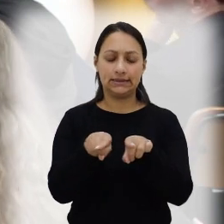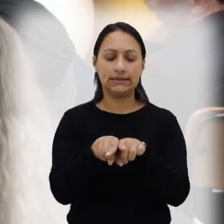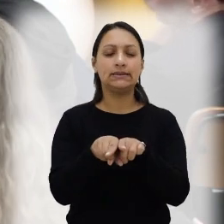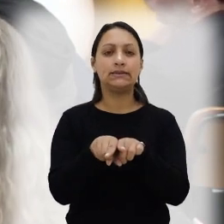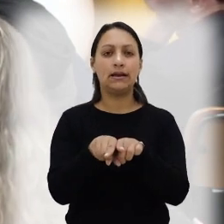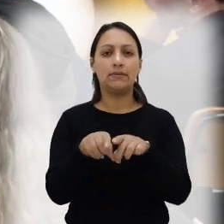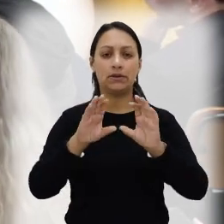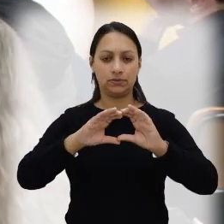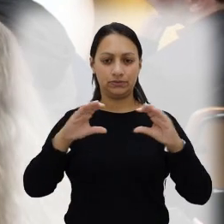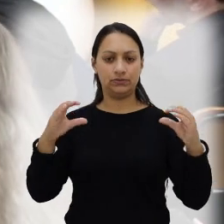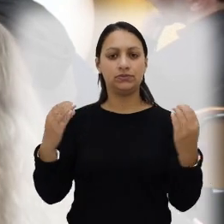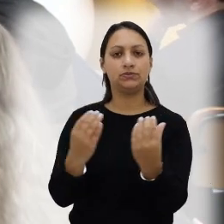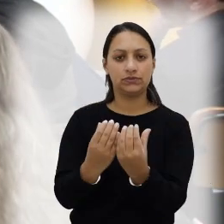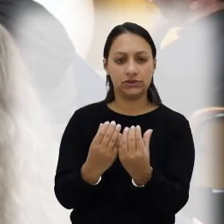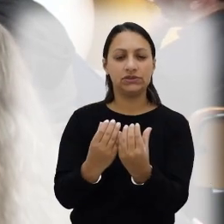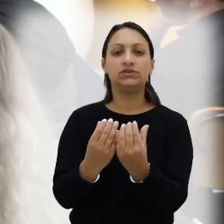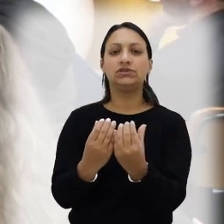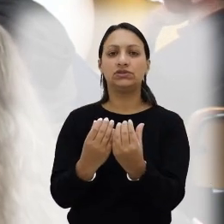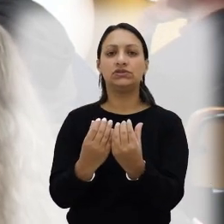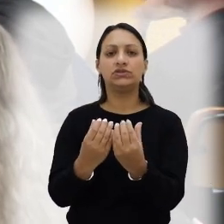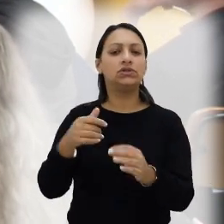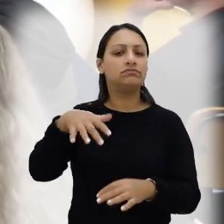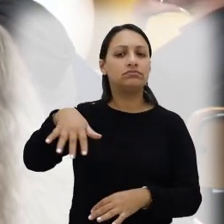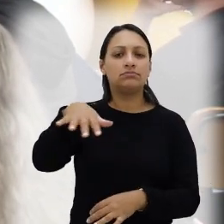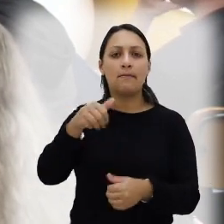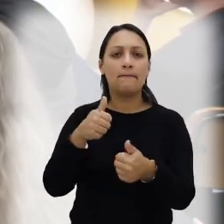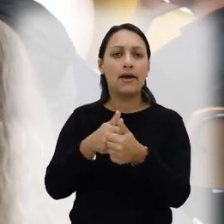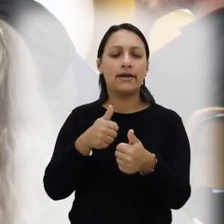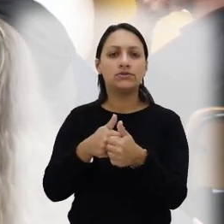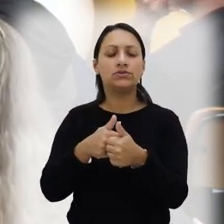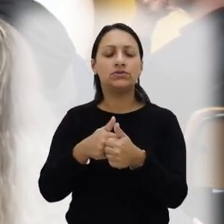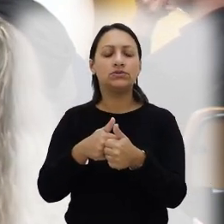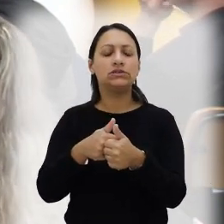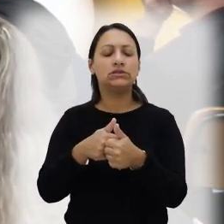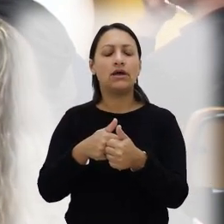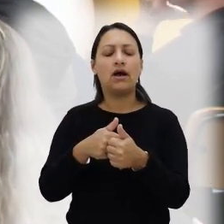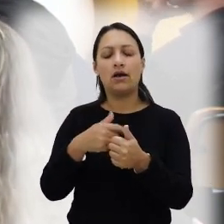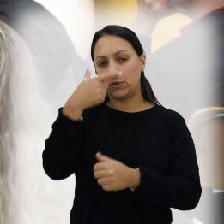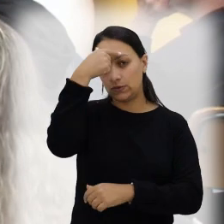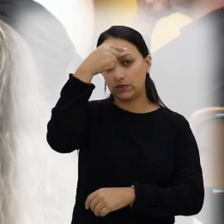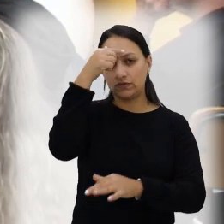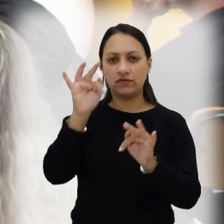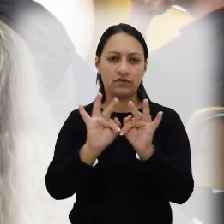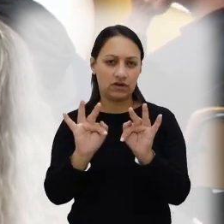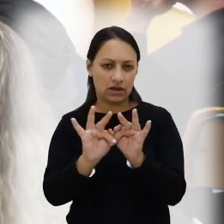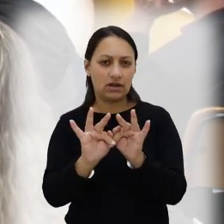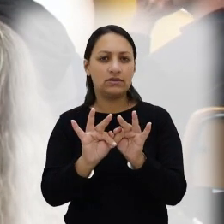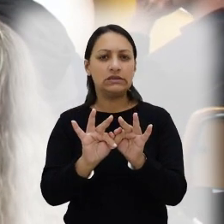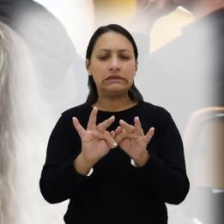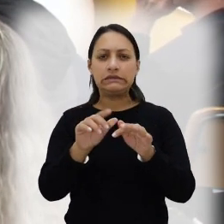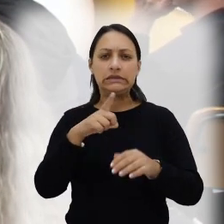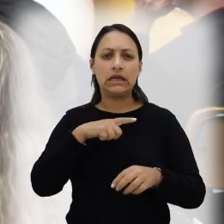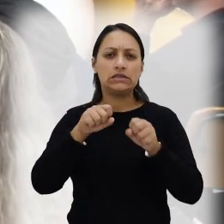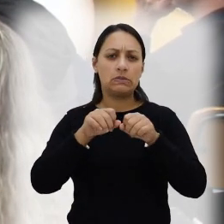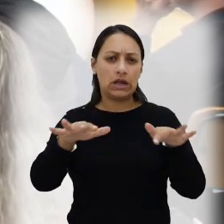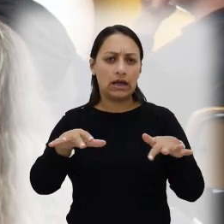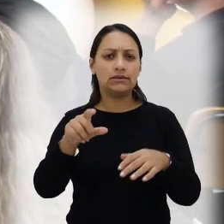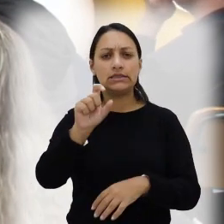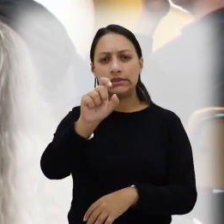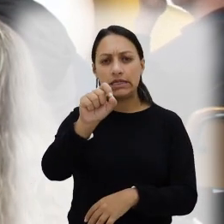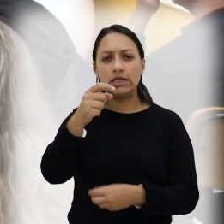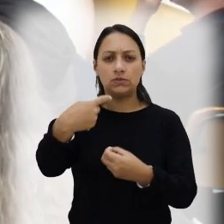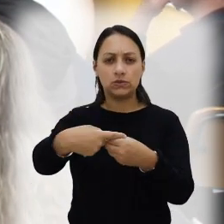para a comunidade que está em torno da onde nós temos universidades Fevales. A gente tem universidade Fevale espalhada aí por mais de